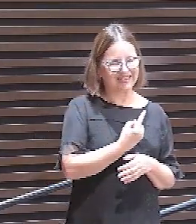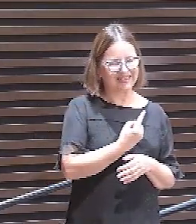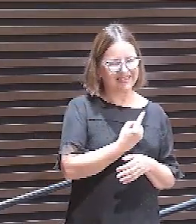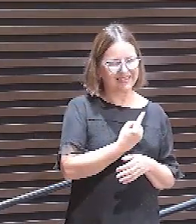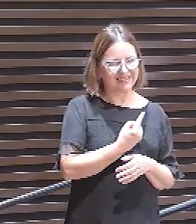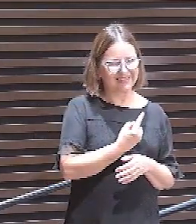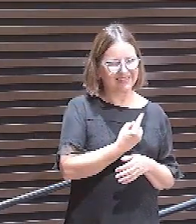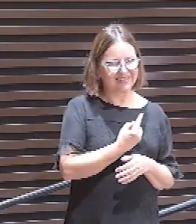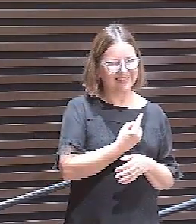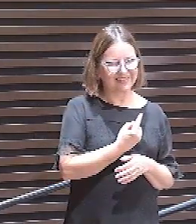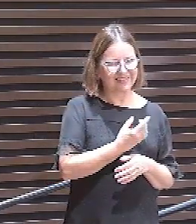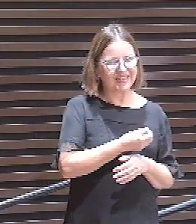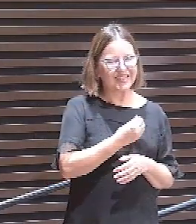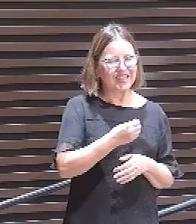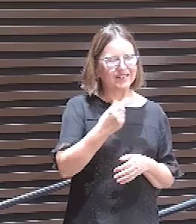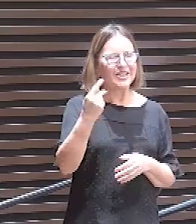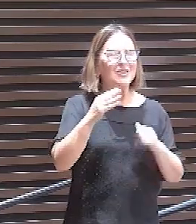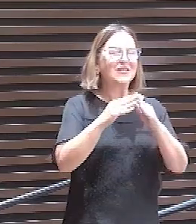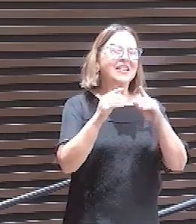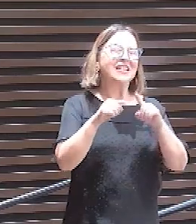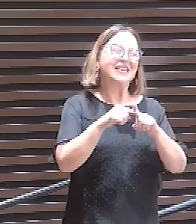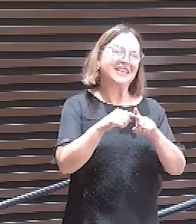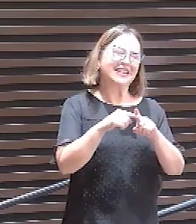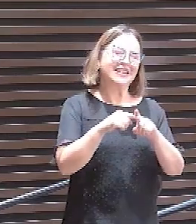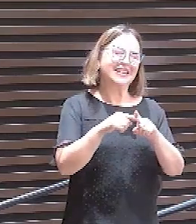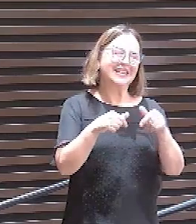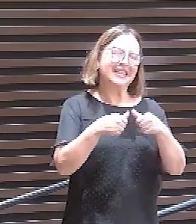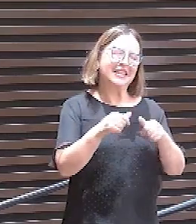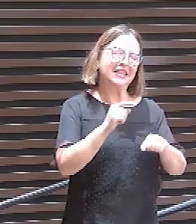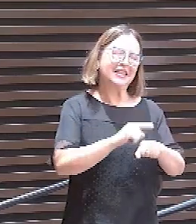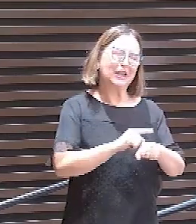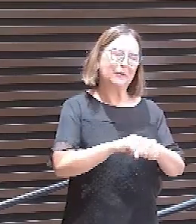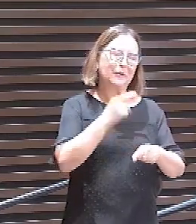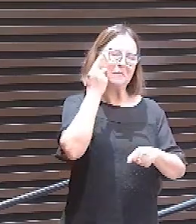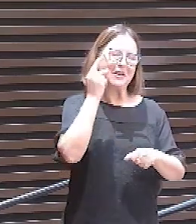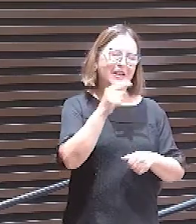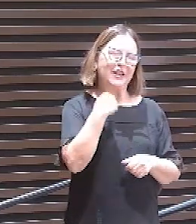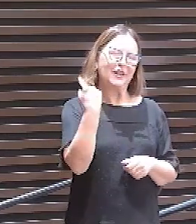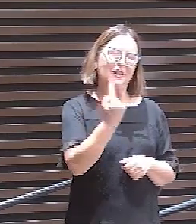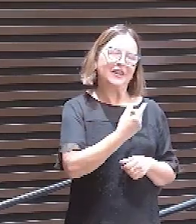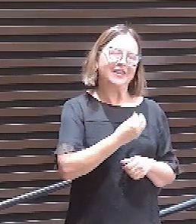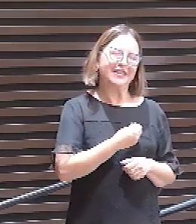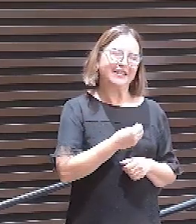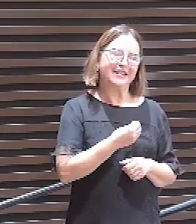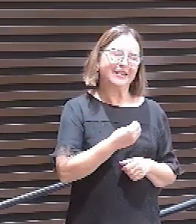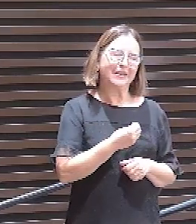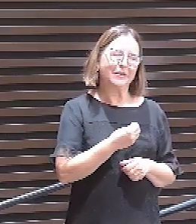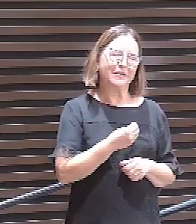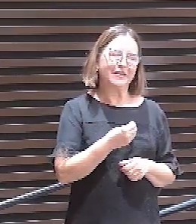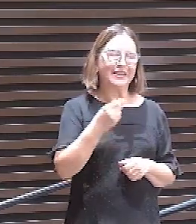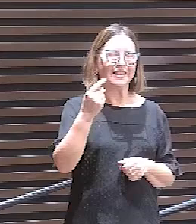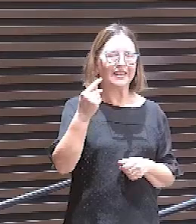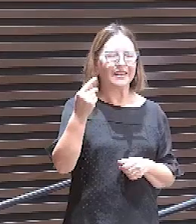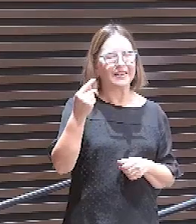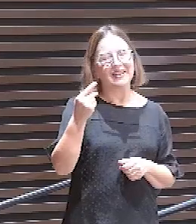E aviva a tua igreja nesse tempo, para que vivamos de ti, por